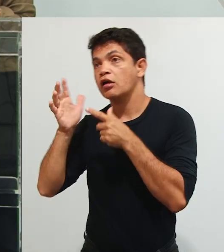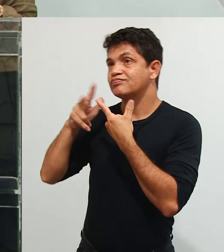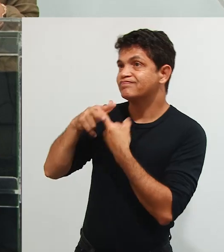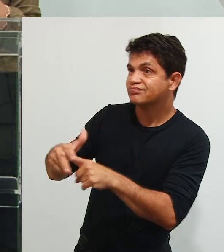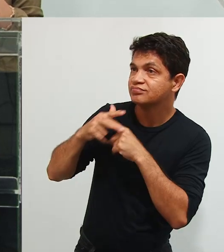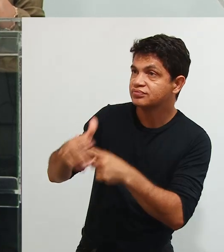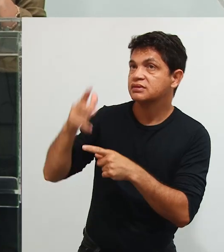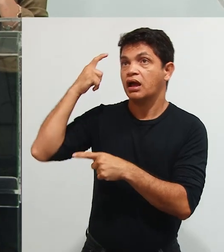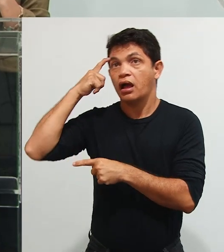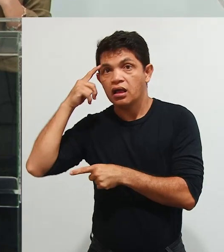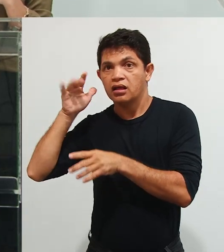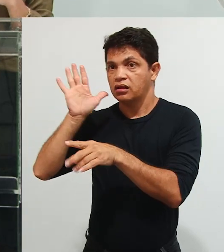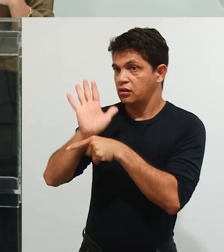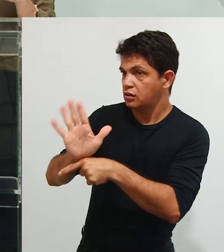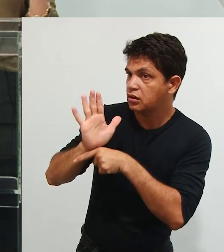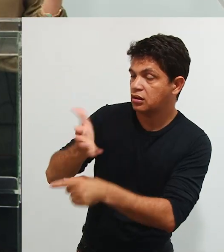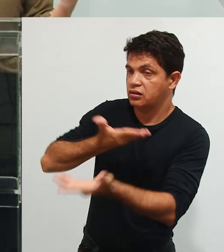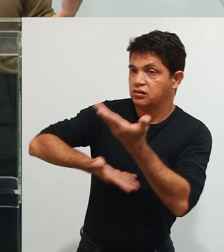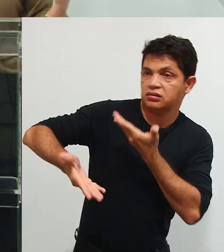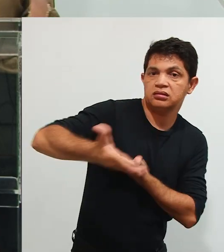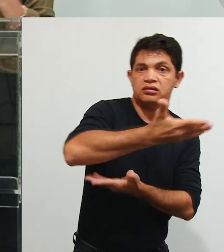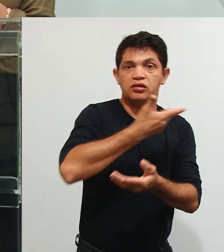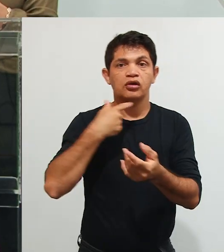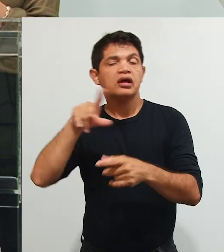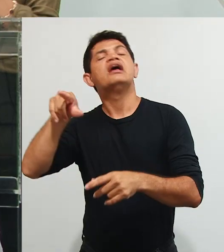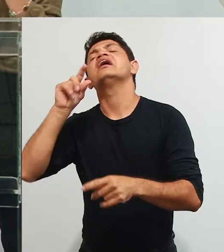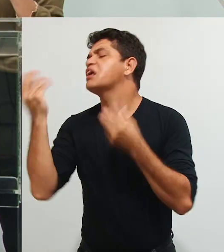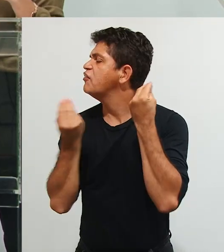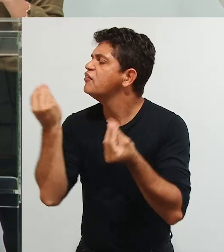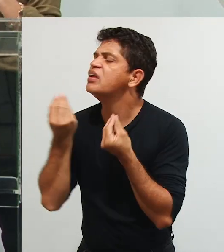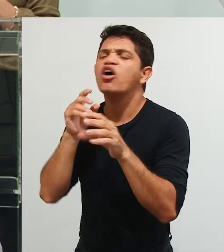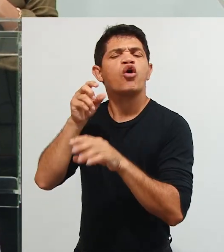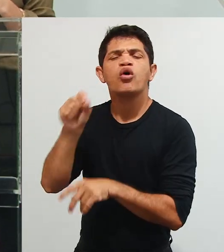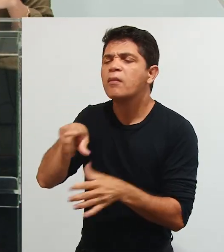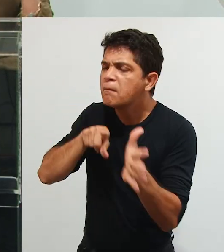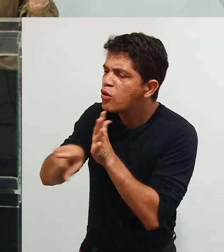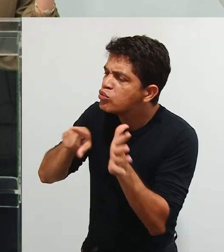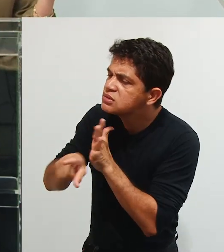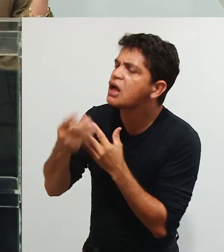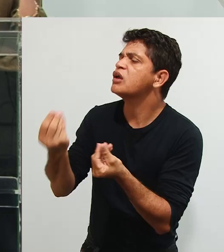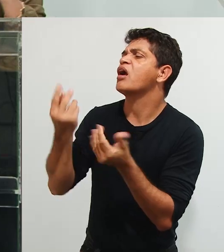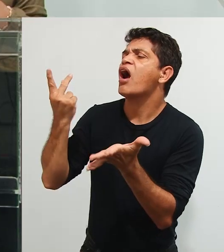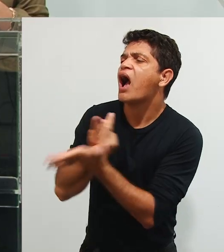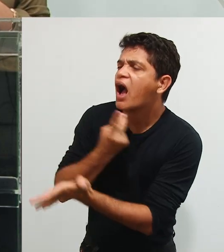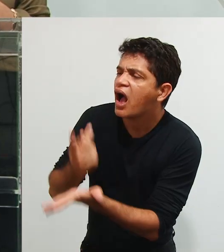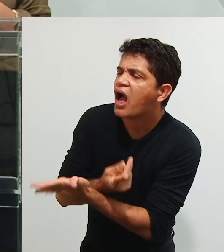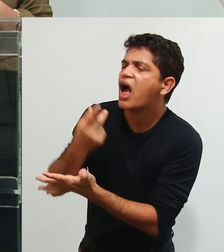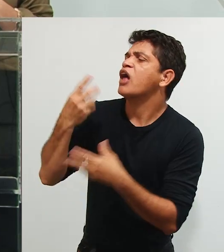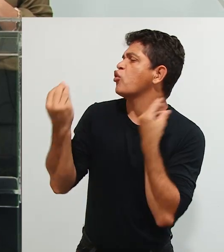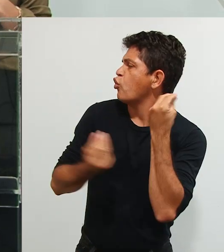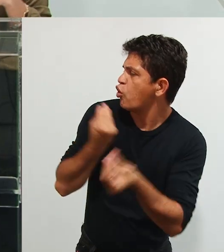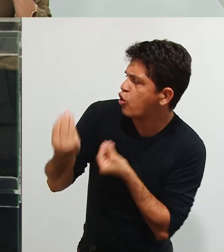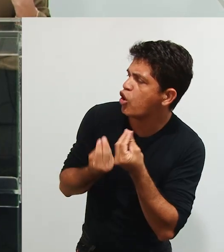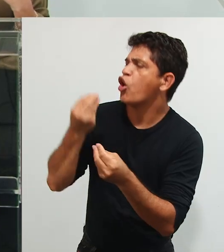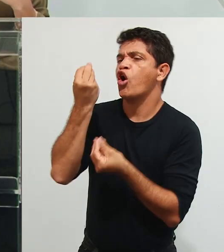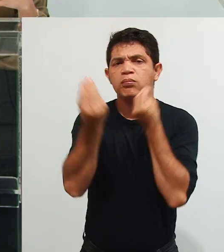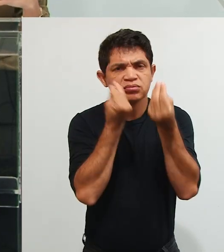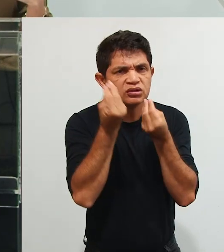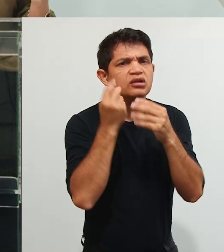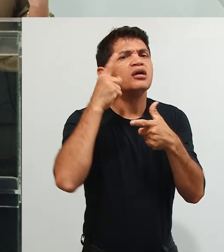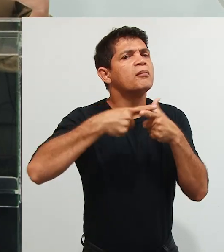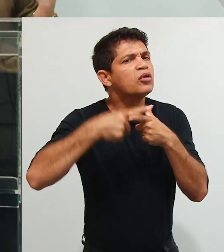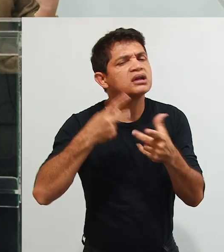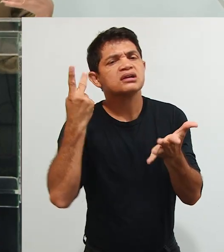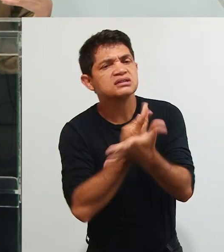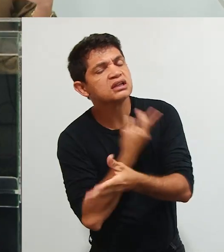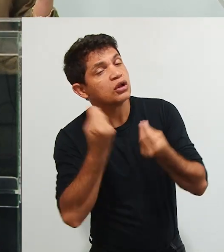solução. A gente não quer saber, quem foi que errou, quem foi que fez tal coisa errada. A gente quer saber como